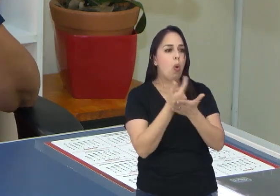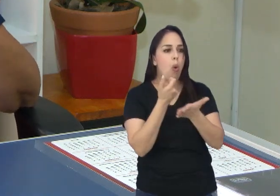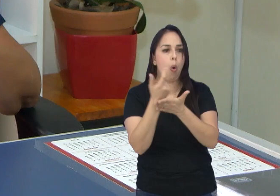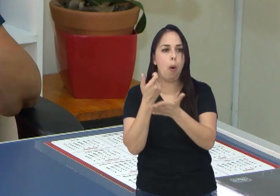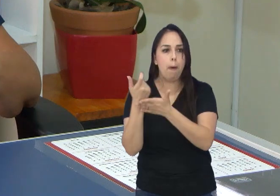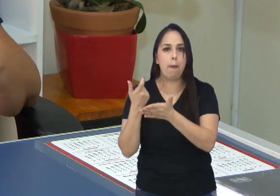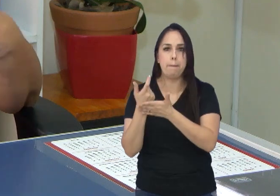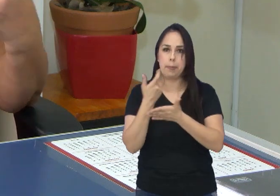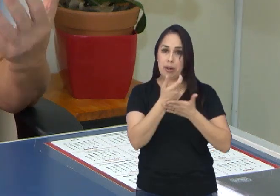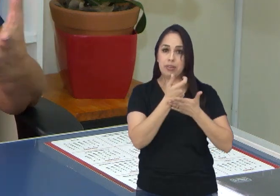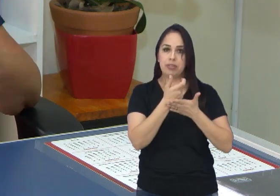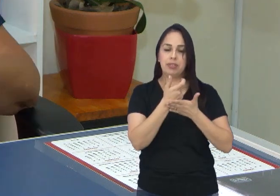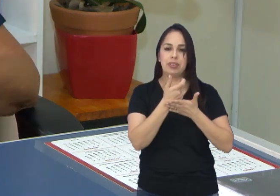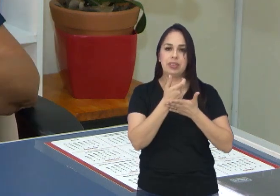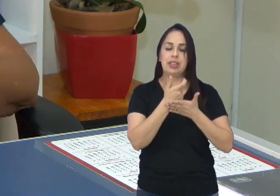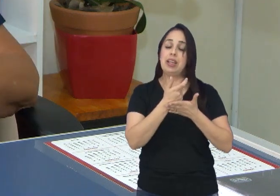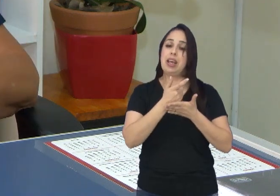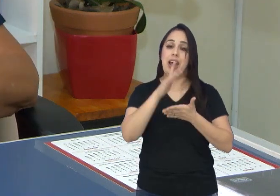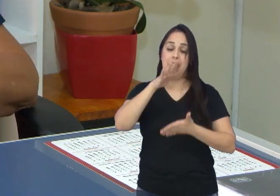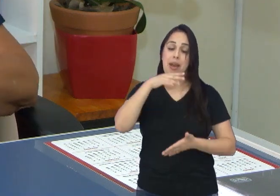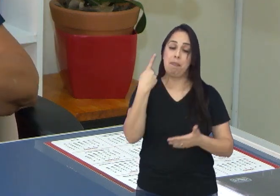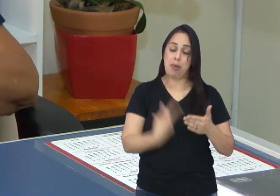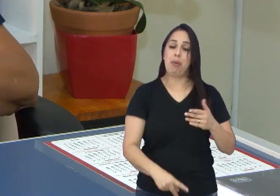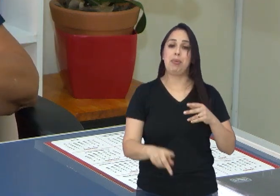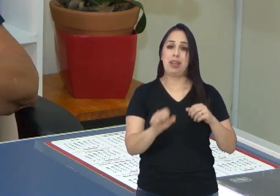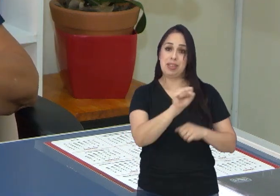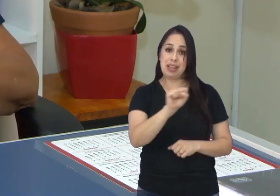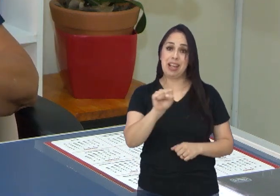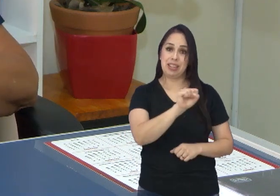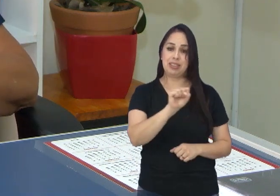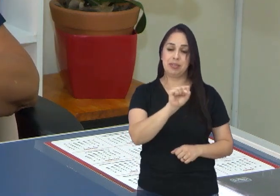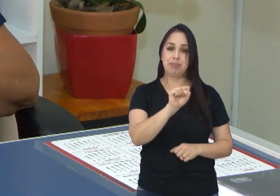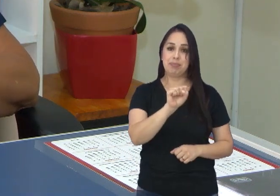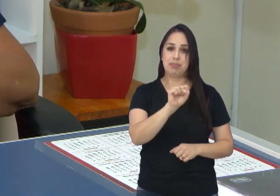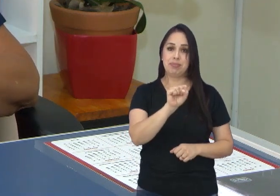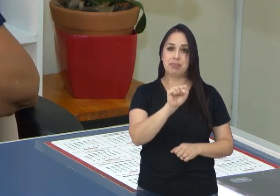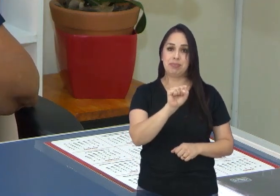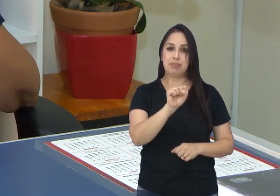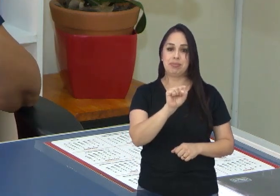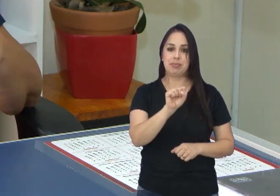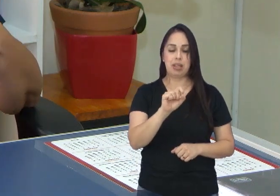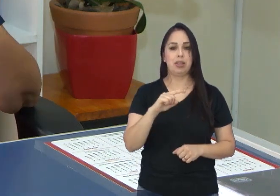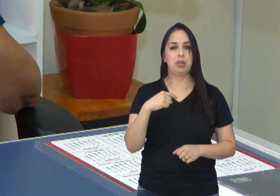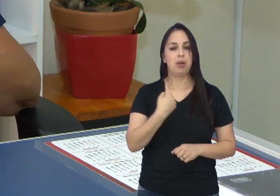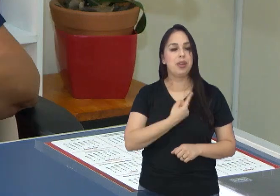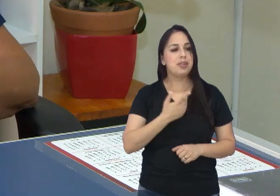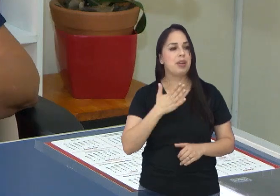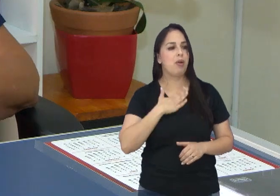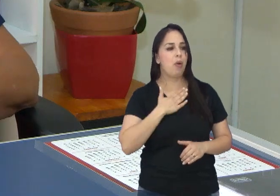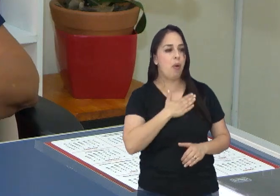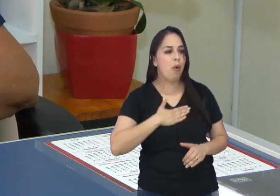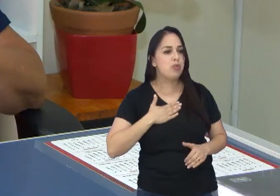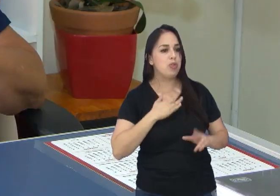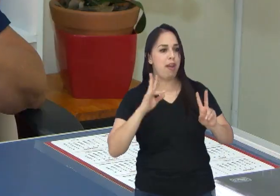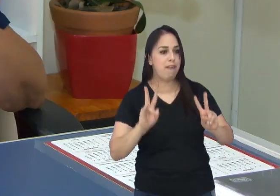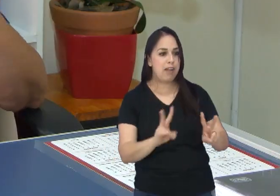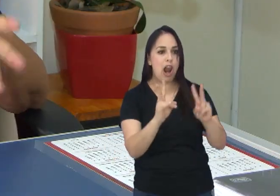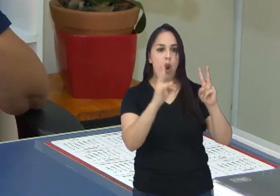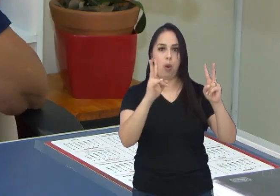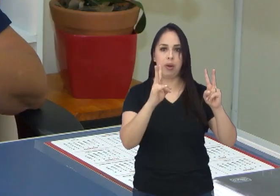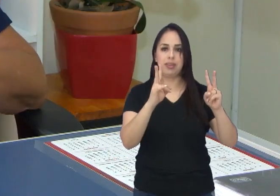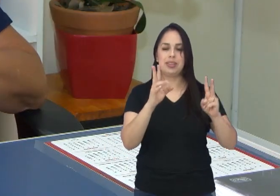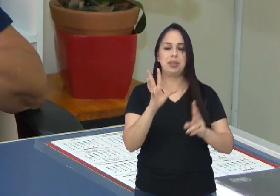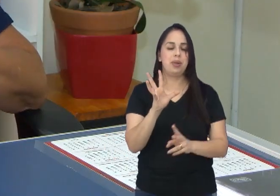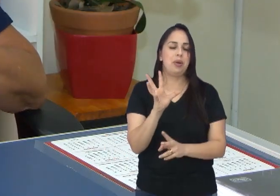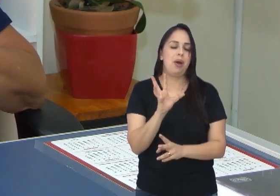nossos fornecedores, são todos daqui do satélite. Então a gente sempre gostou e valorizou o bairro, né? Foi uma